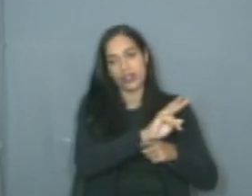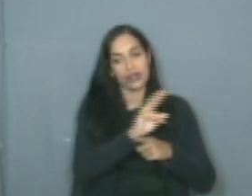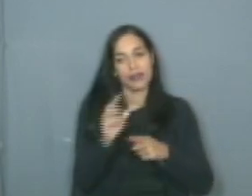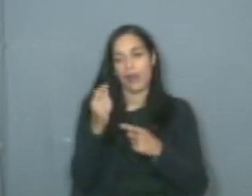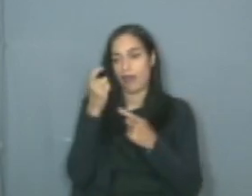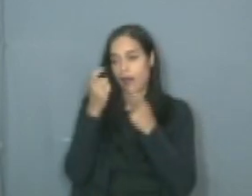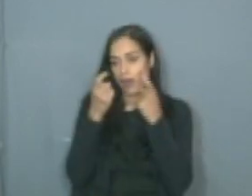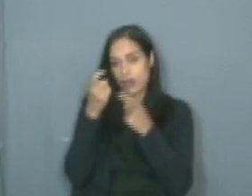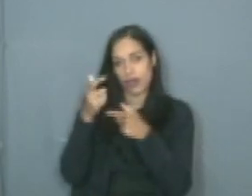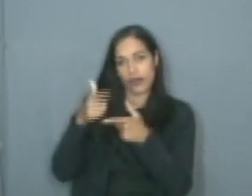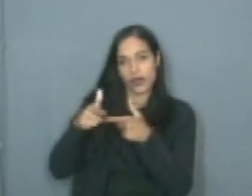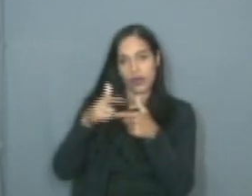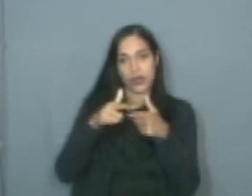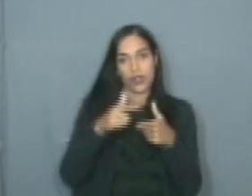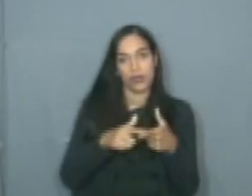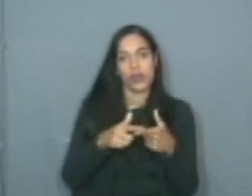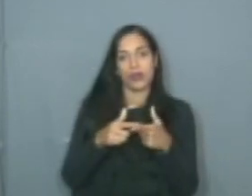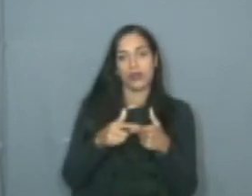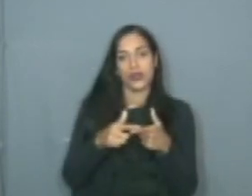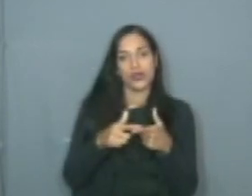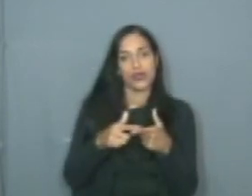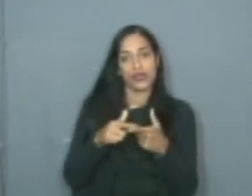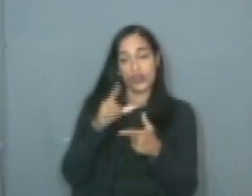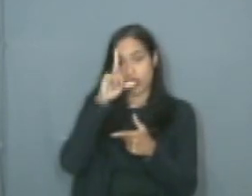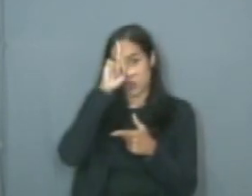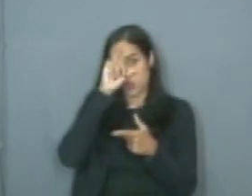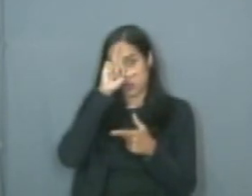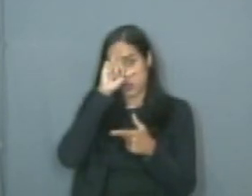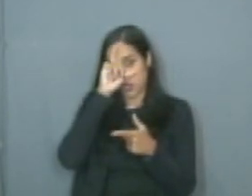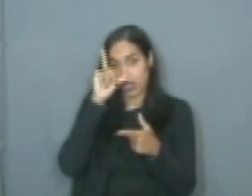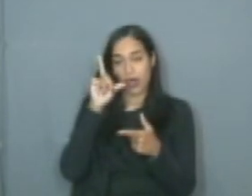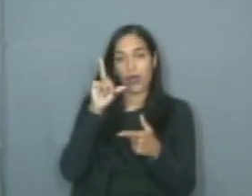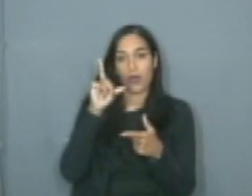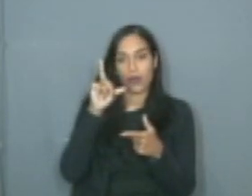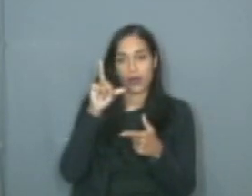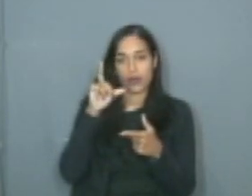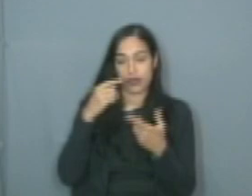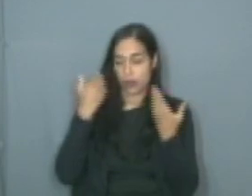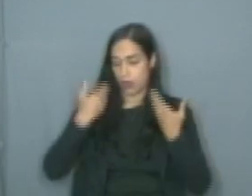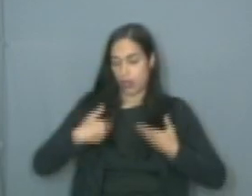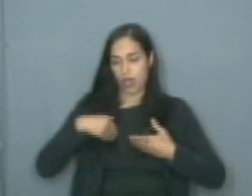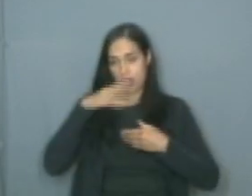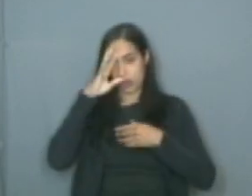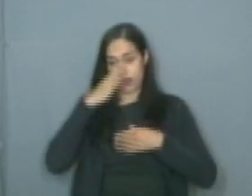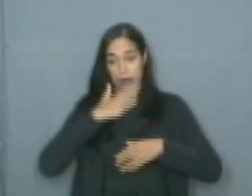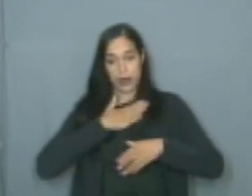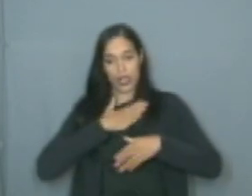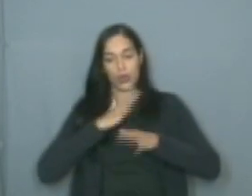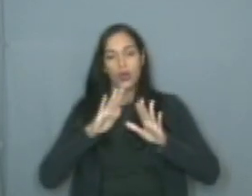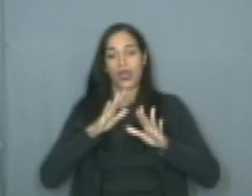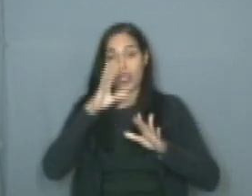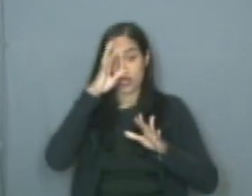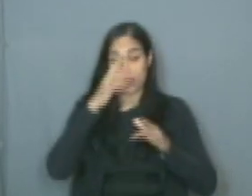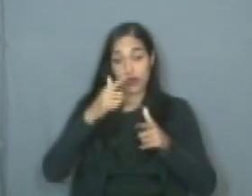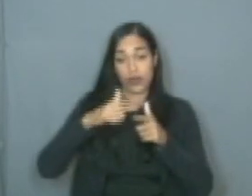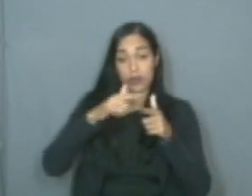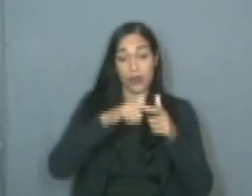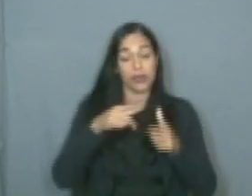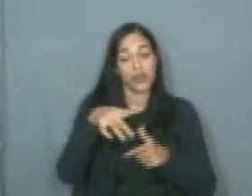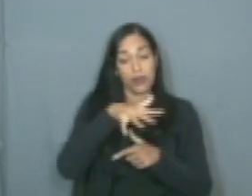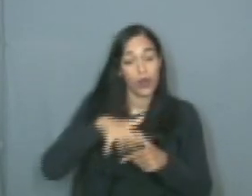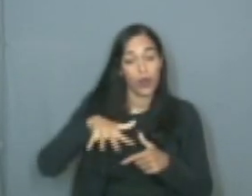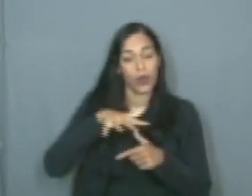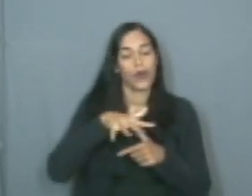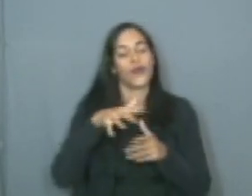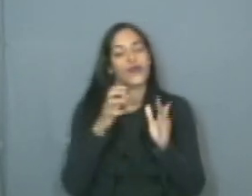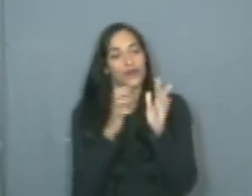os problemas da unidade, que não são resolver os problemas de Eduardo. São resolver os problemas do povo, dos funcionários